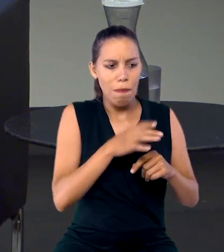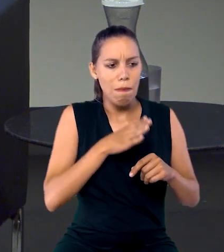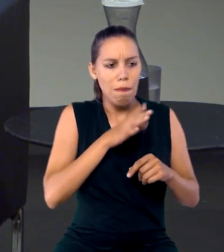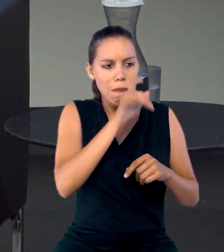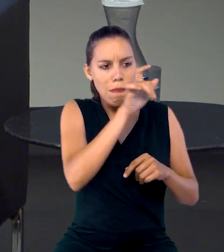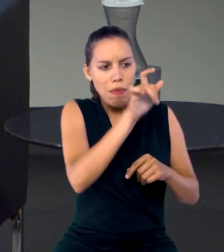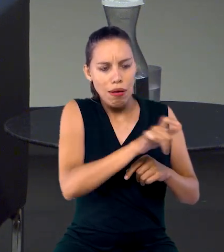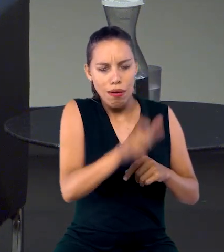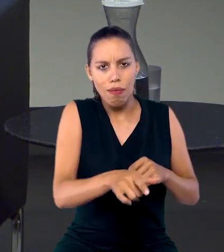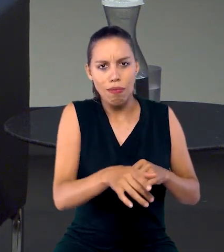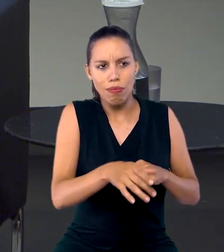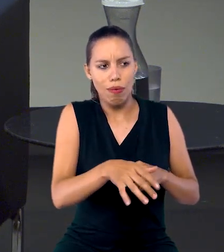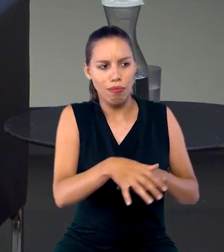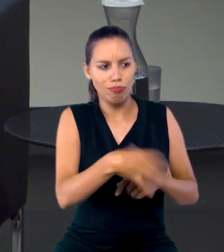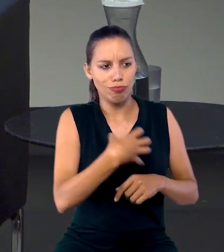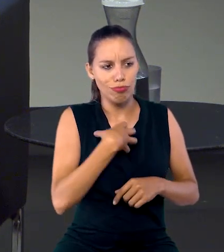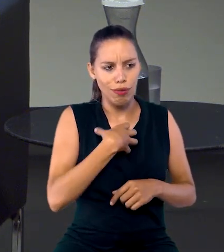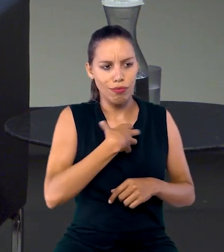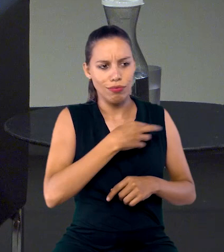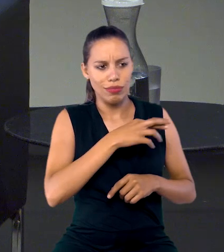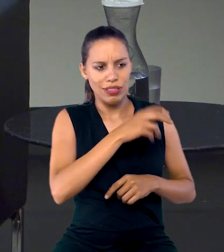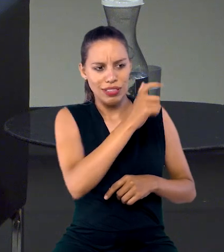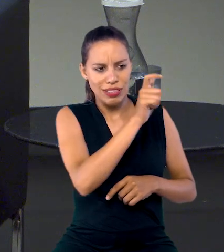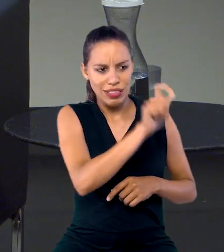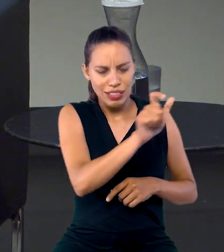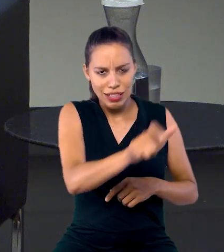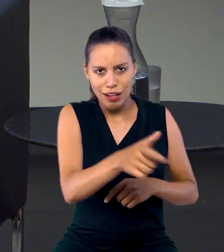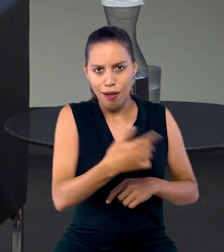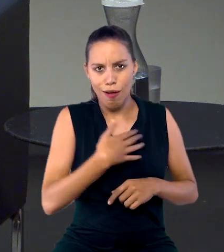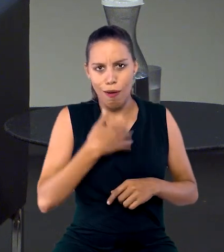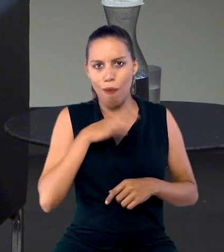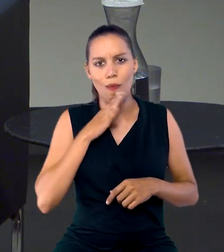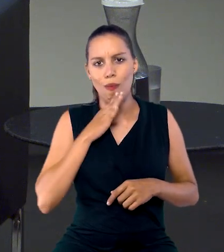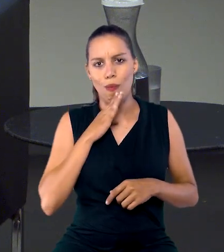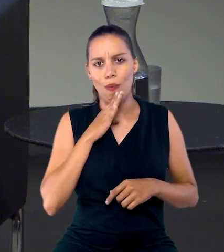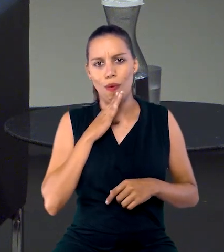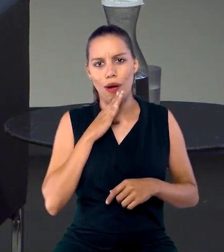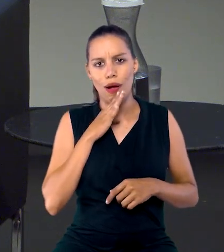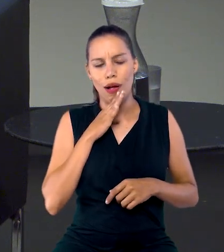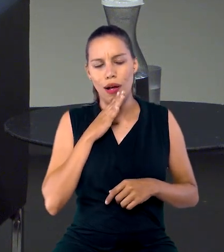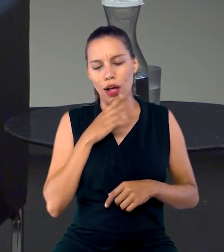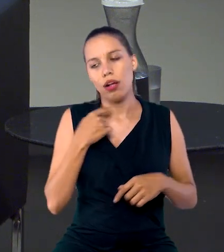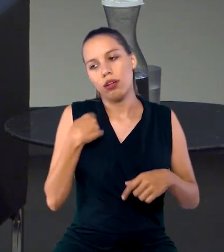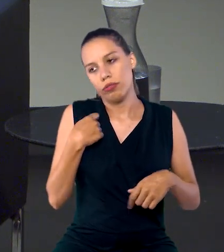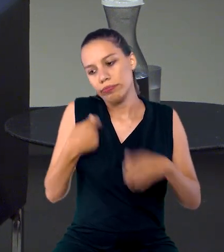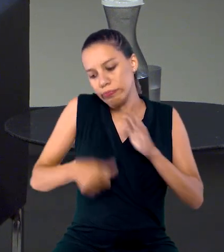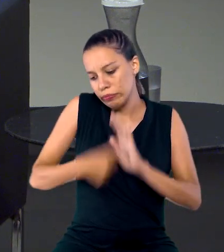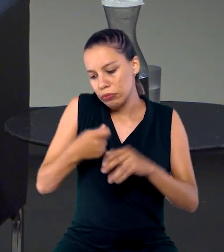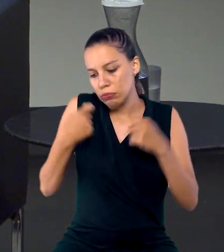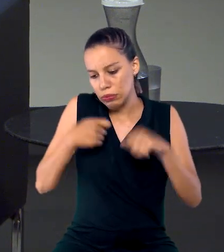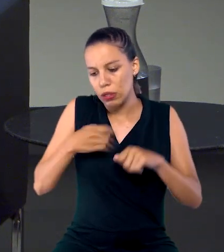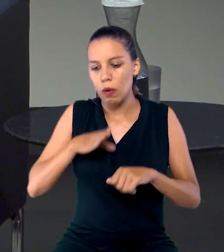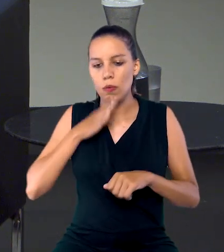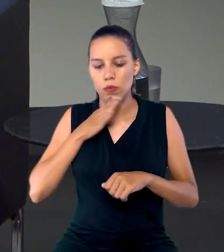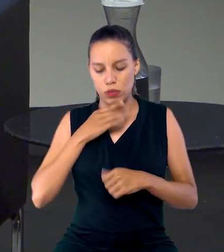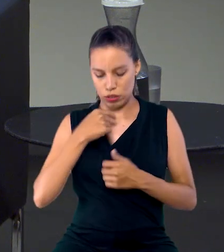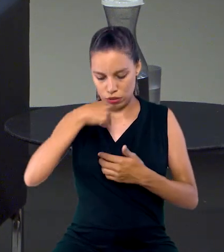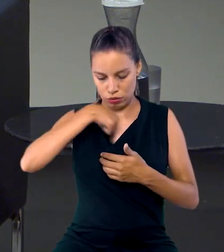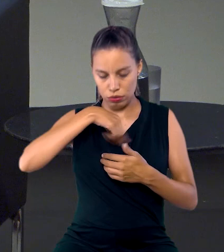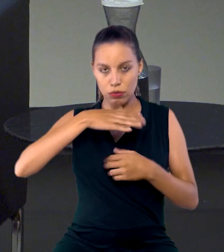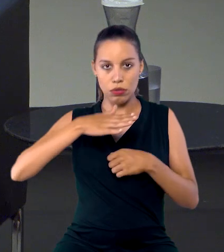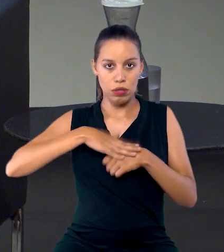eu comecei, muito do meu exercício, primeiro reconhecer o meu limite quando eu